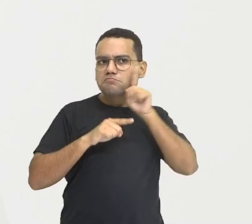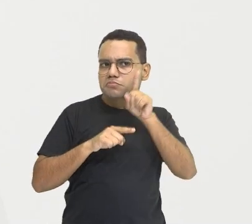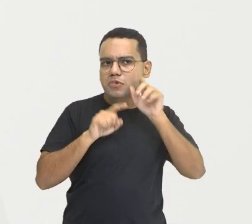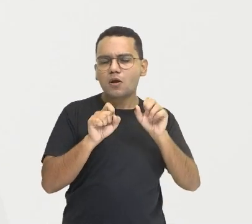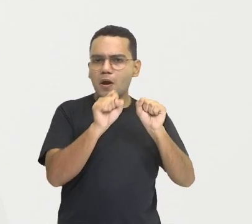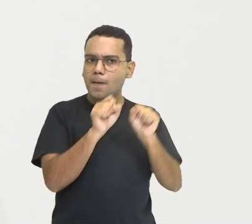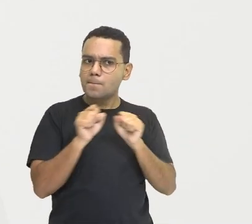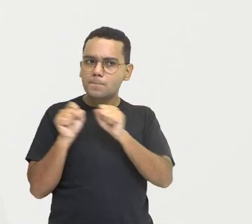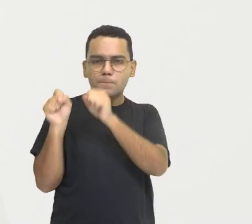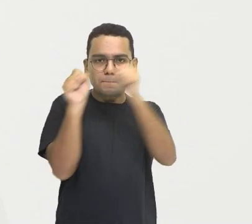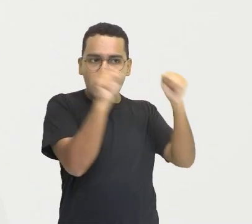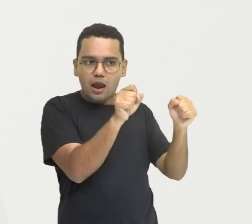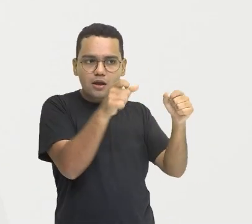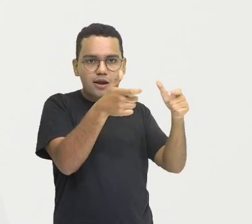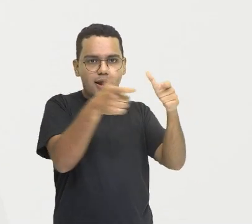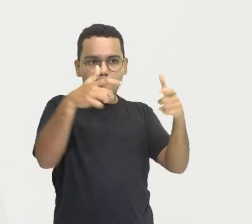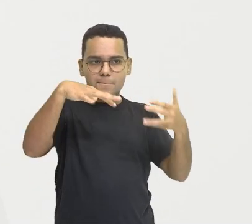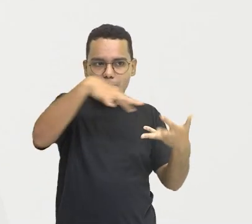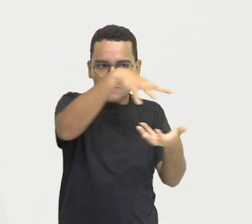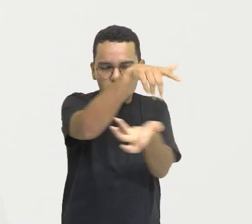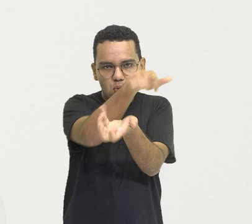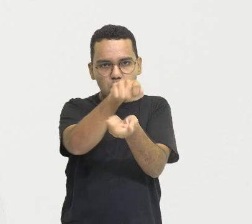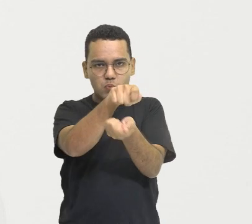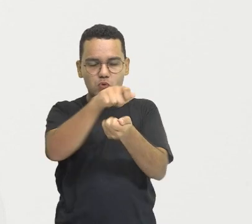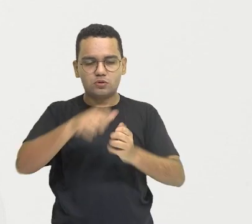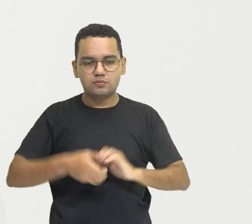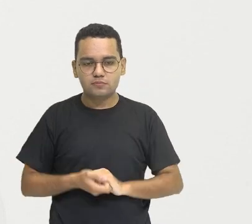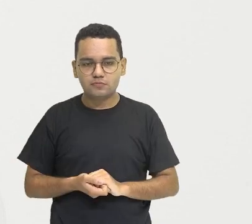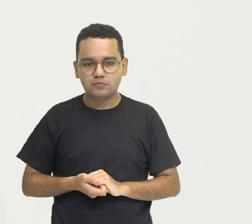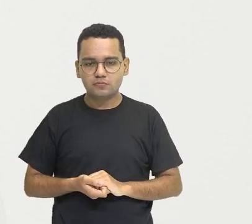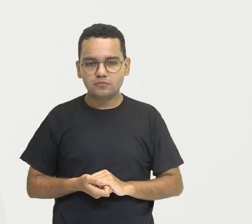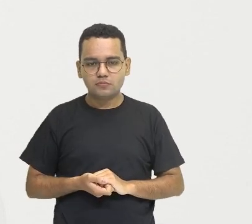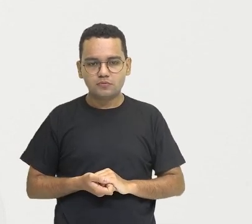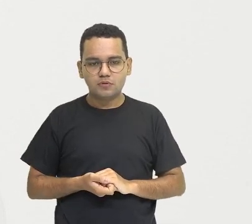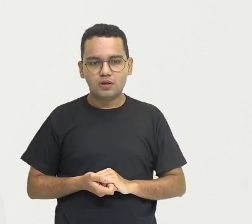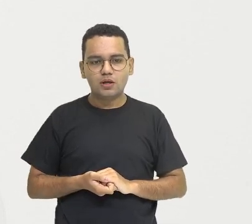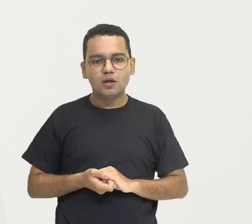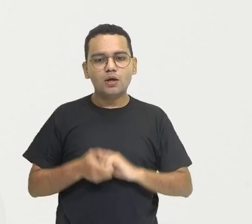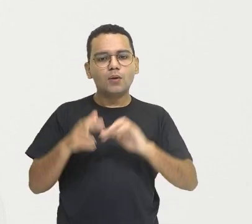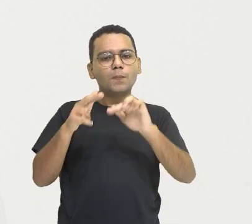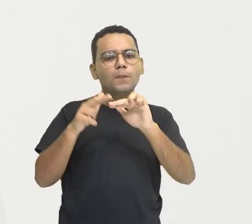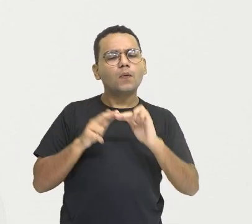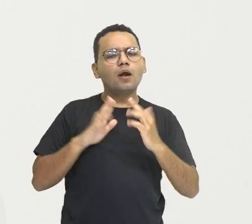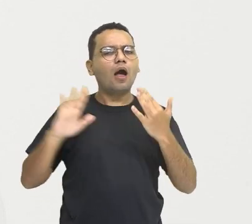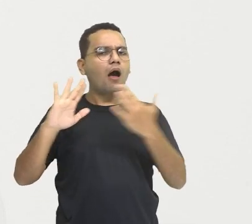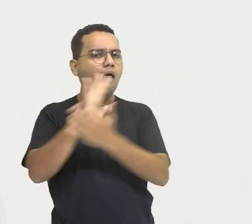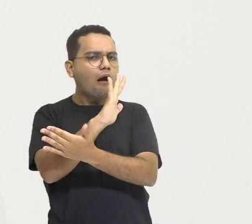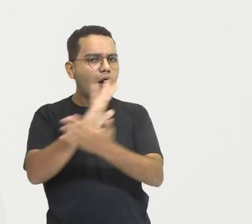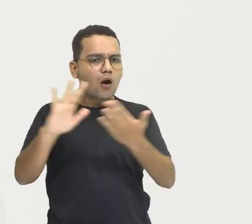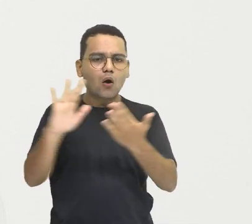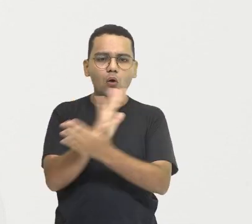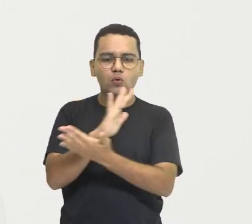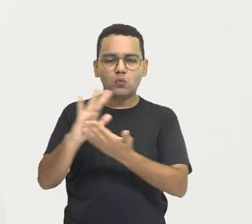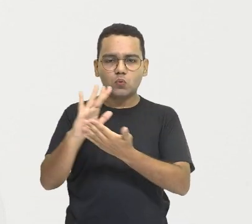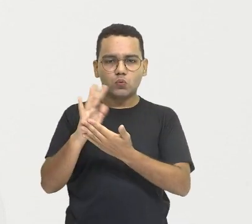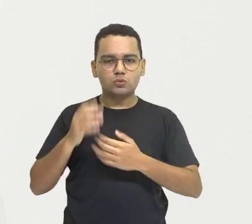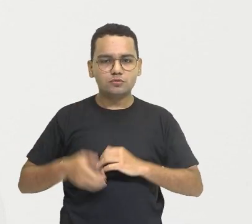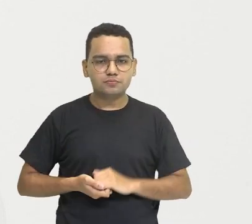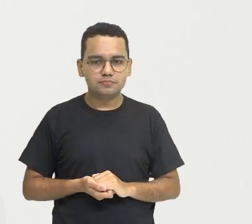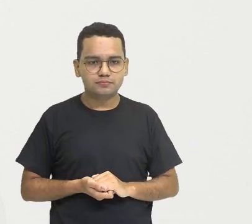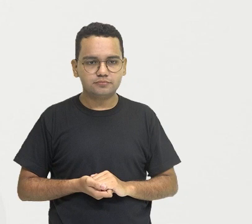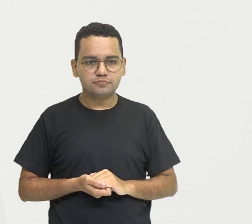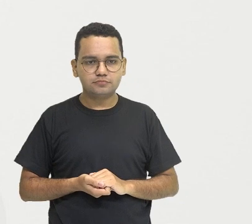estendeu praticamente ali por todo o mundo, salvo algumas exceções, certo? Dando continuidade,